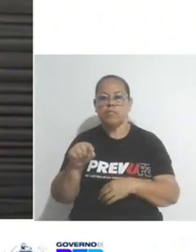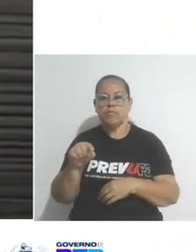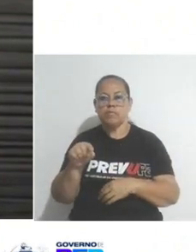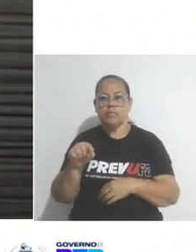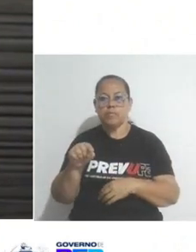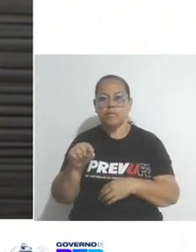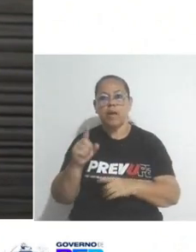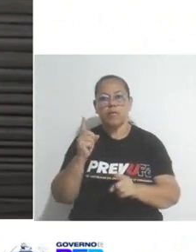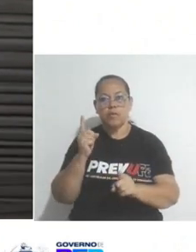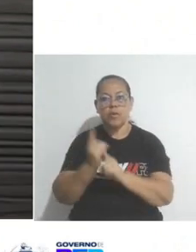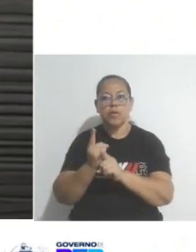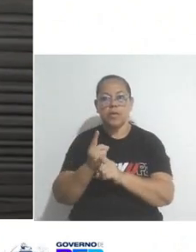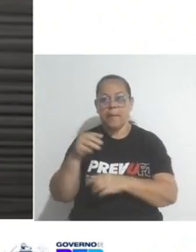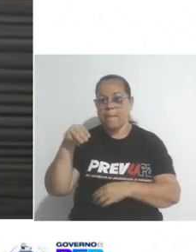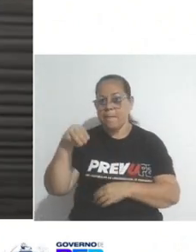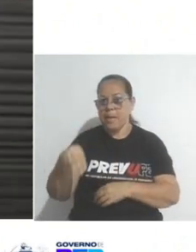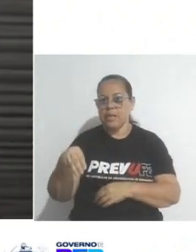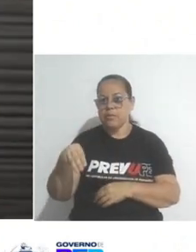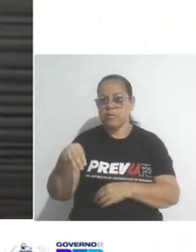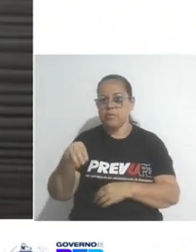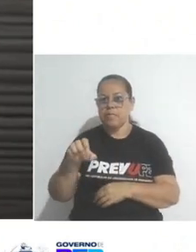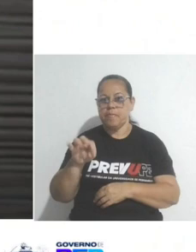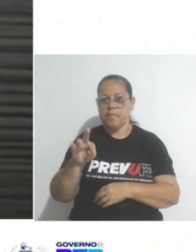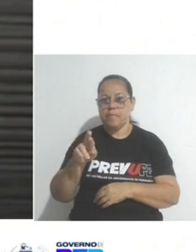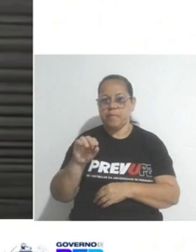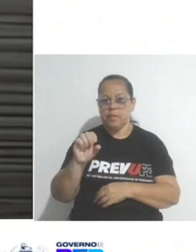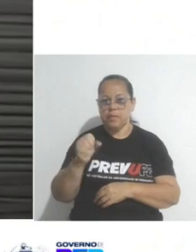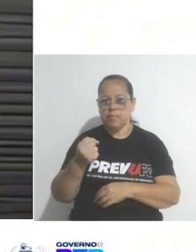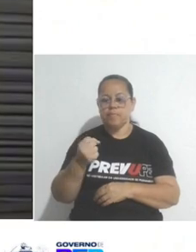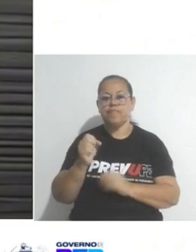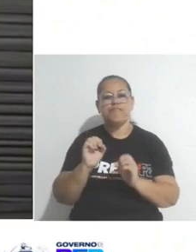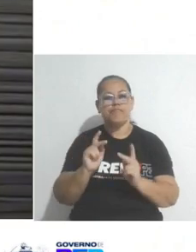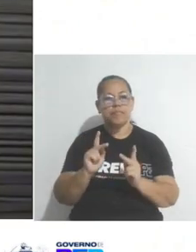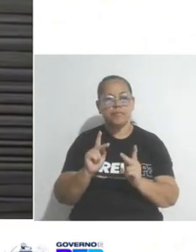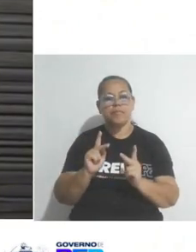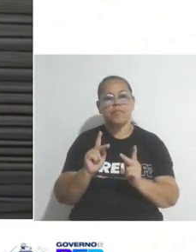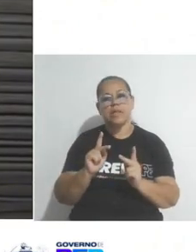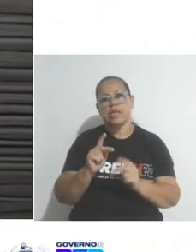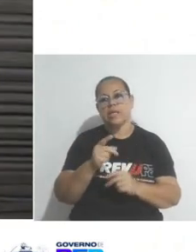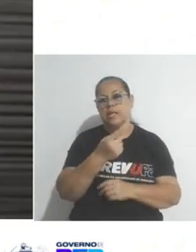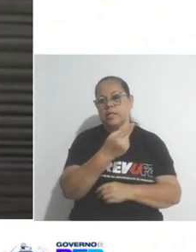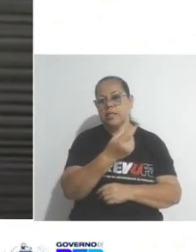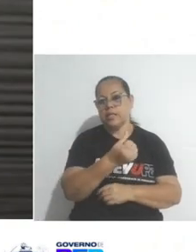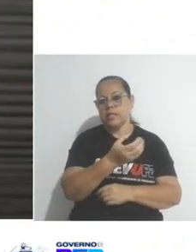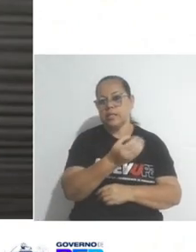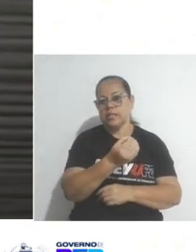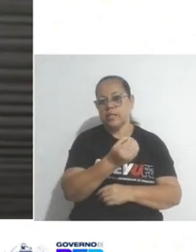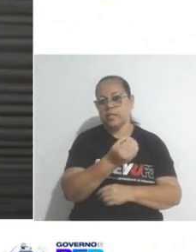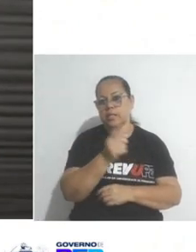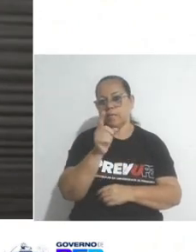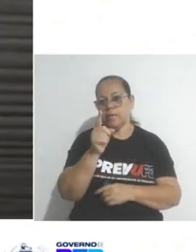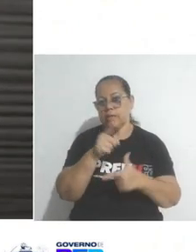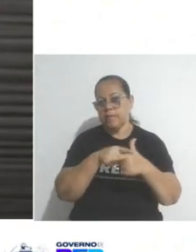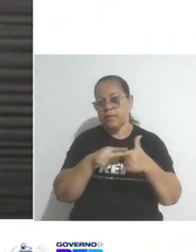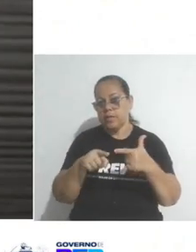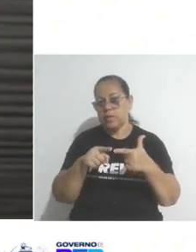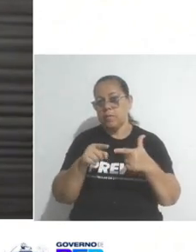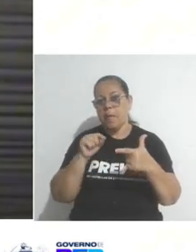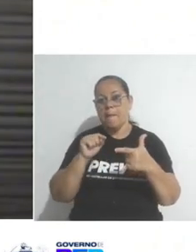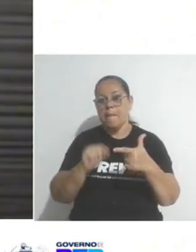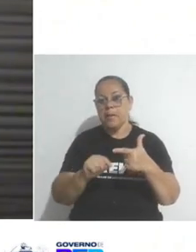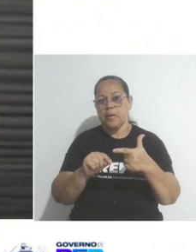medida em metros então eu vou ter cento e sessenta por mil eu vou ter